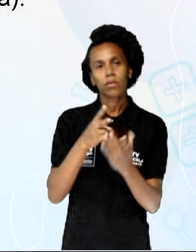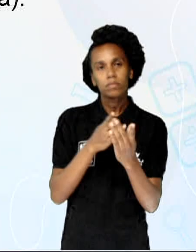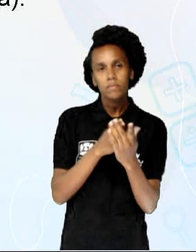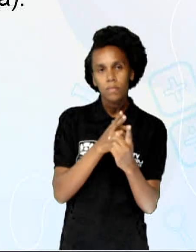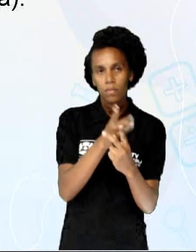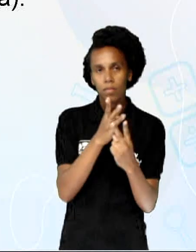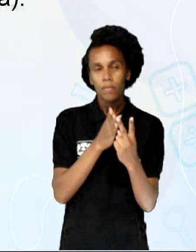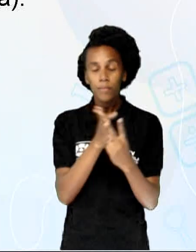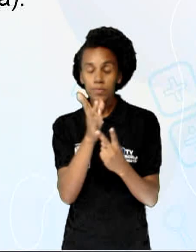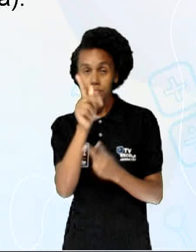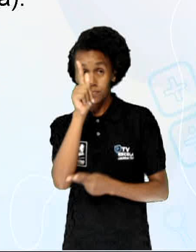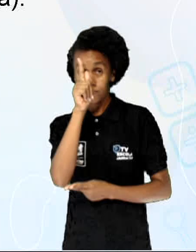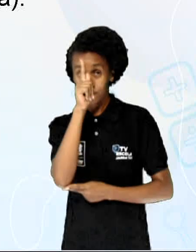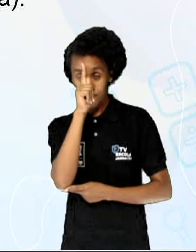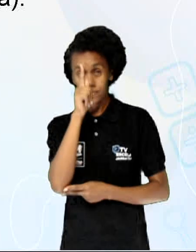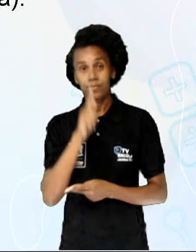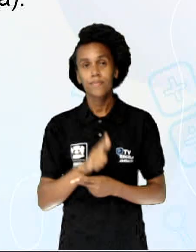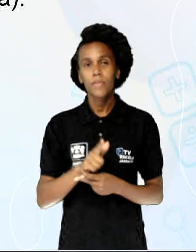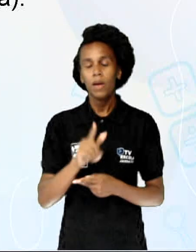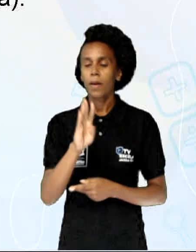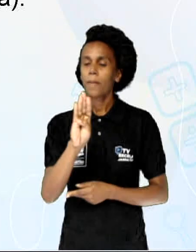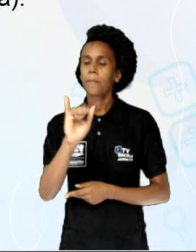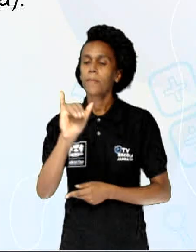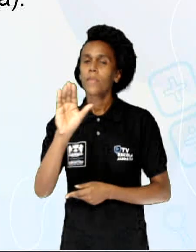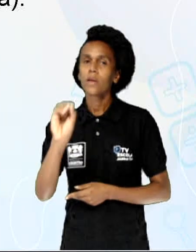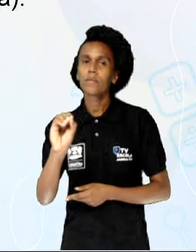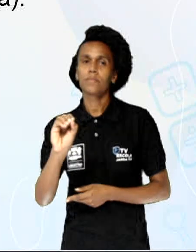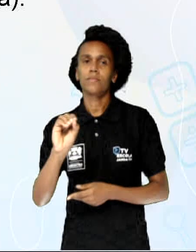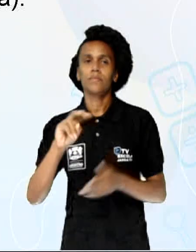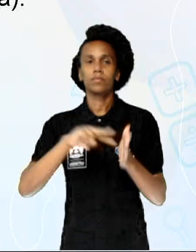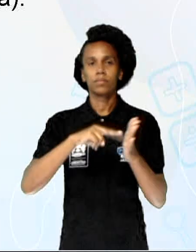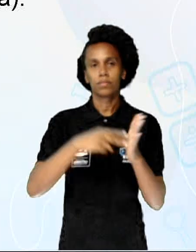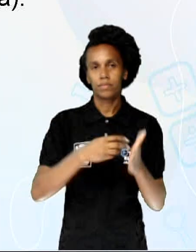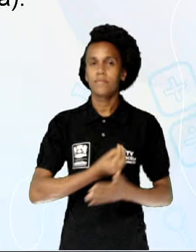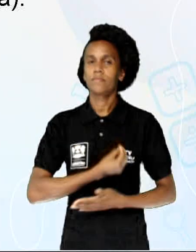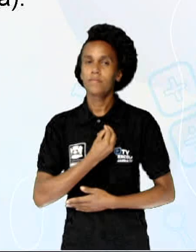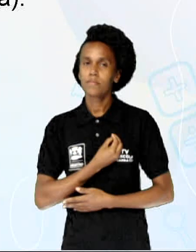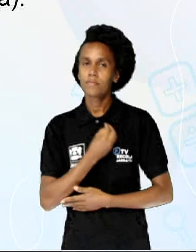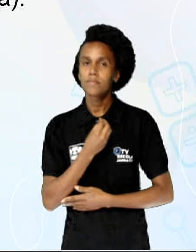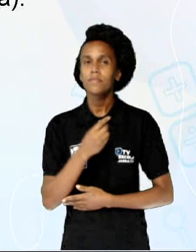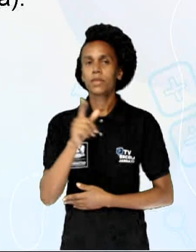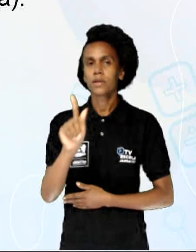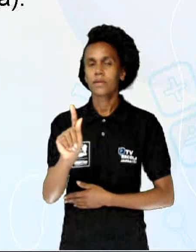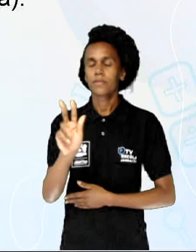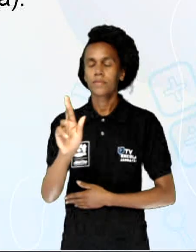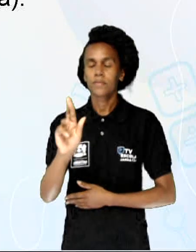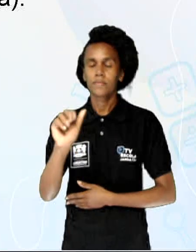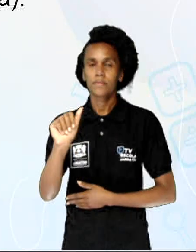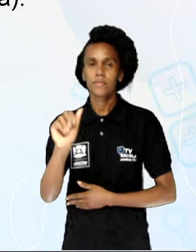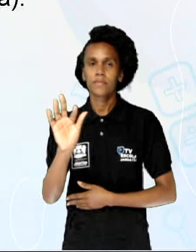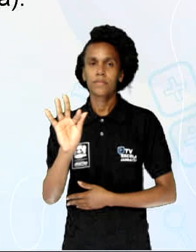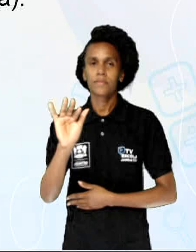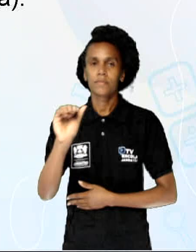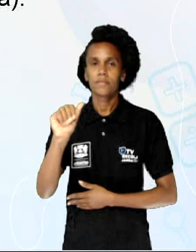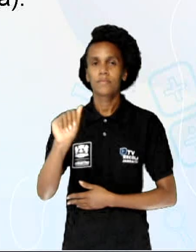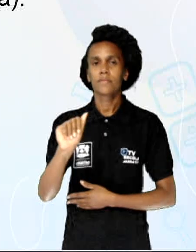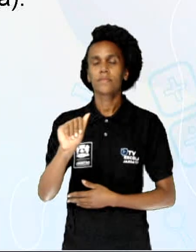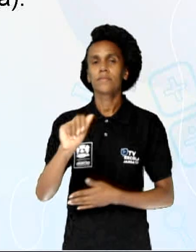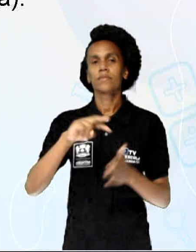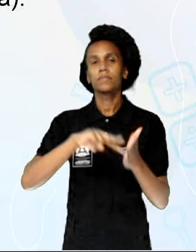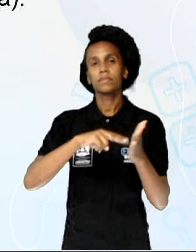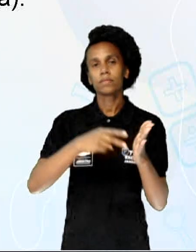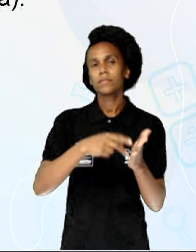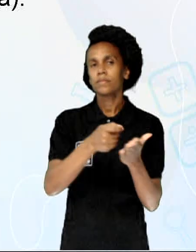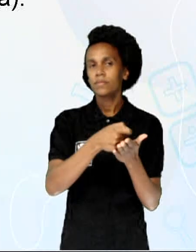mini-biografia é um tipo de biografia mais concisa, mais enxuta, né? E são apresentados somente os aspectos